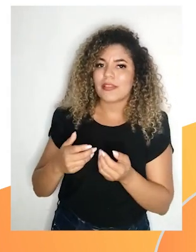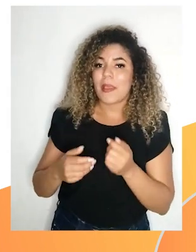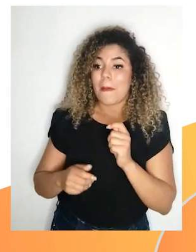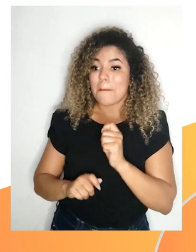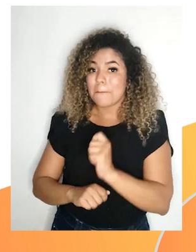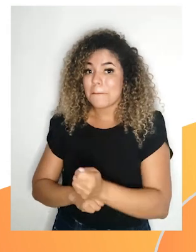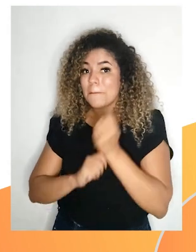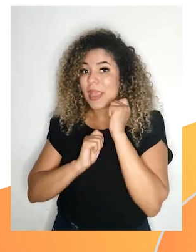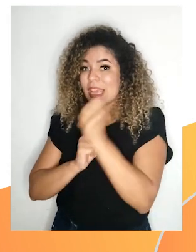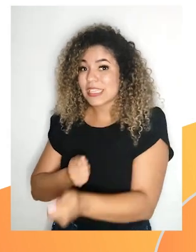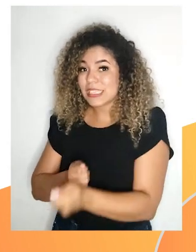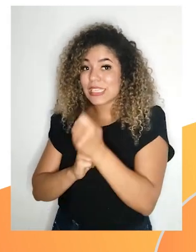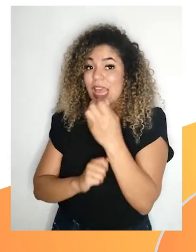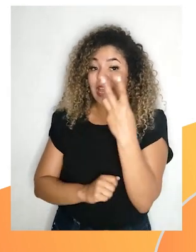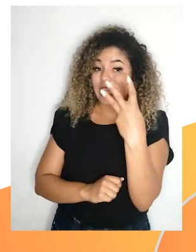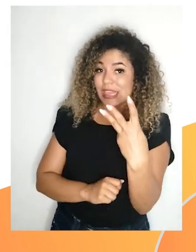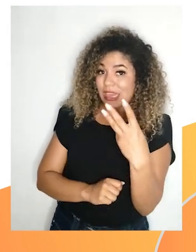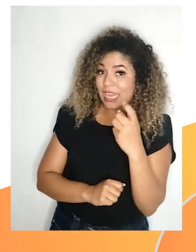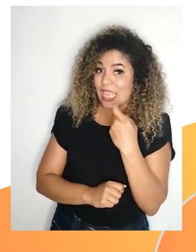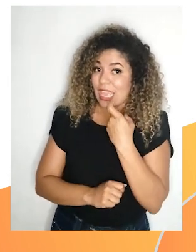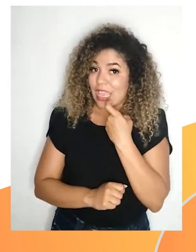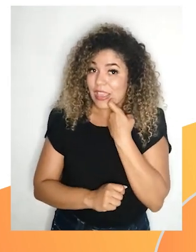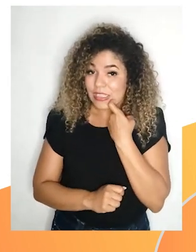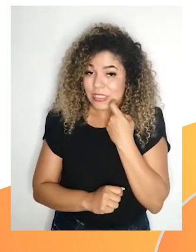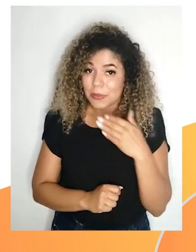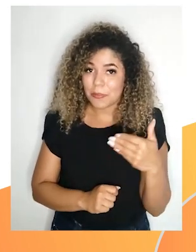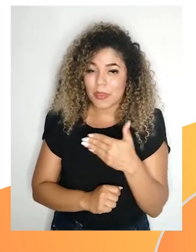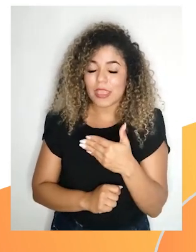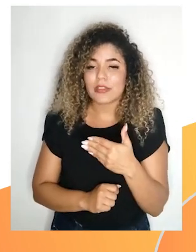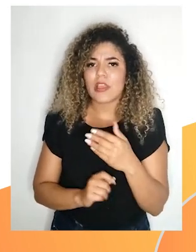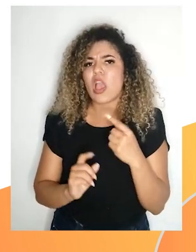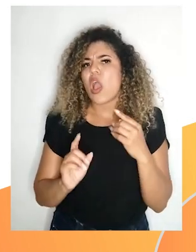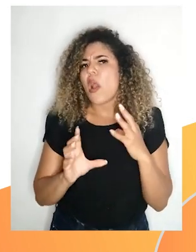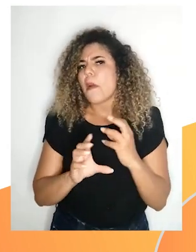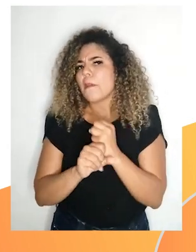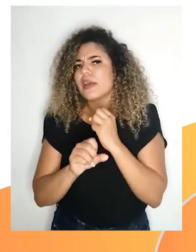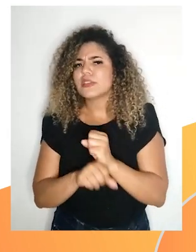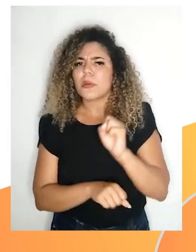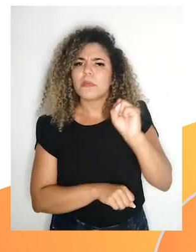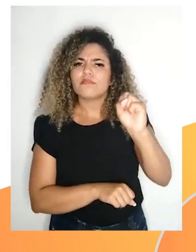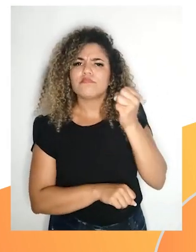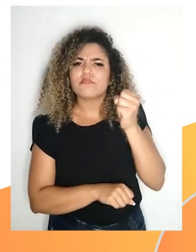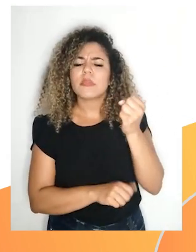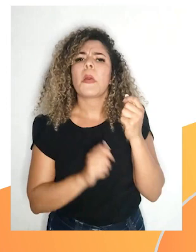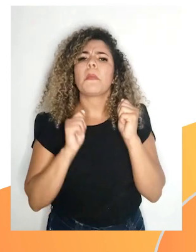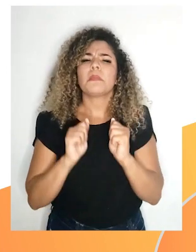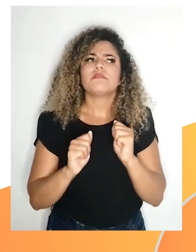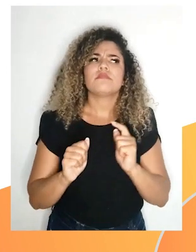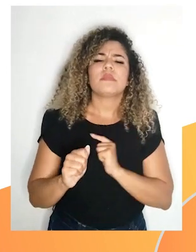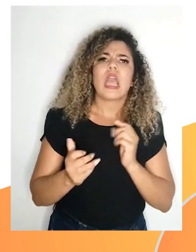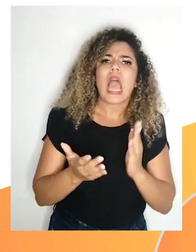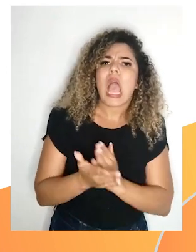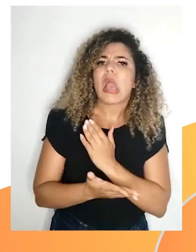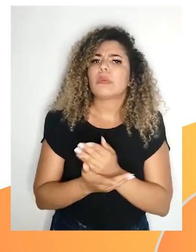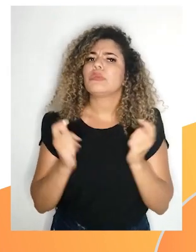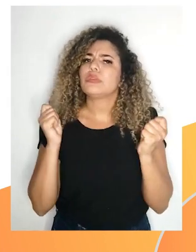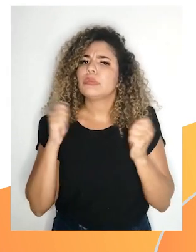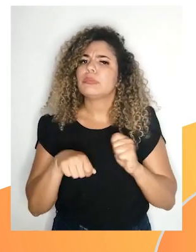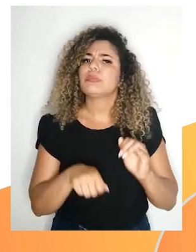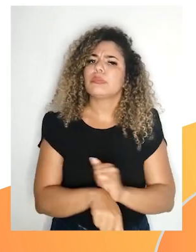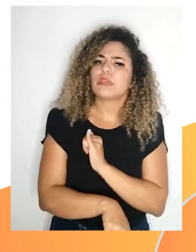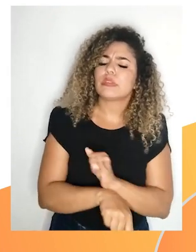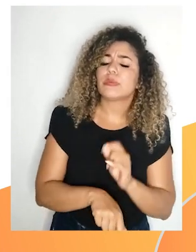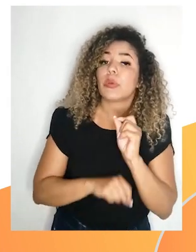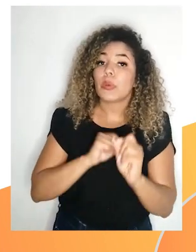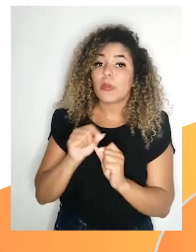3 peixes com os valores de 3, 2 e 1, para formar 8 pontos, a gente pode ter algumas possibilidades, que